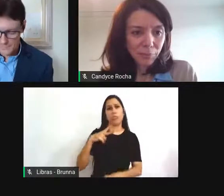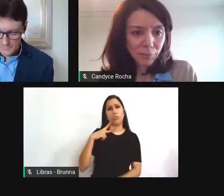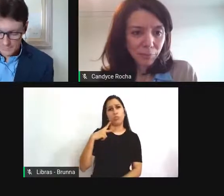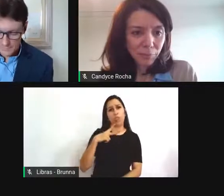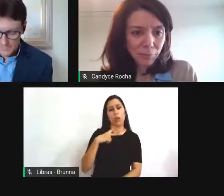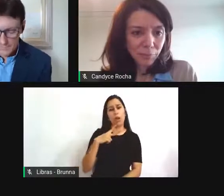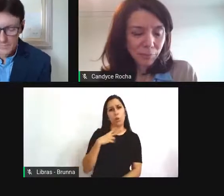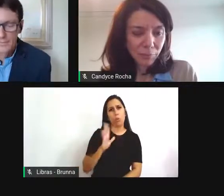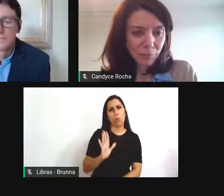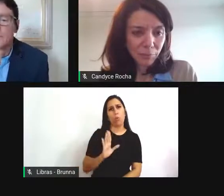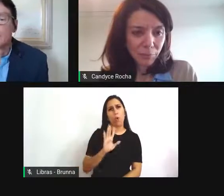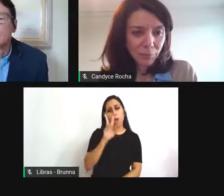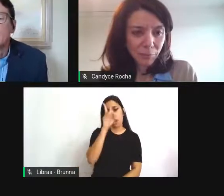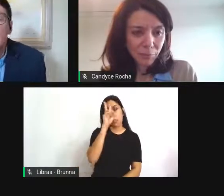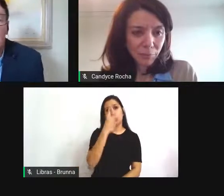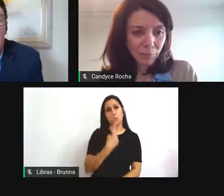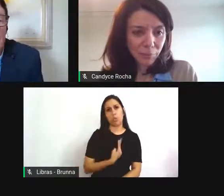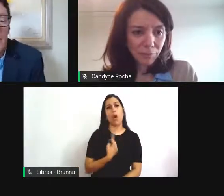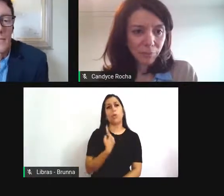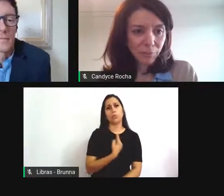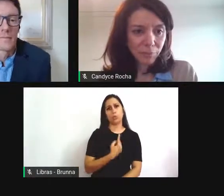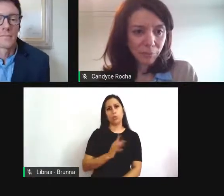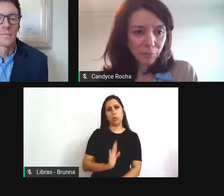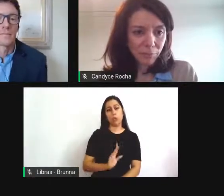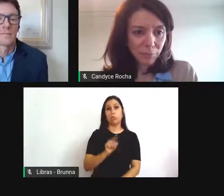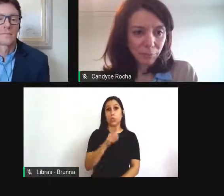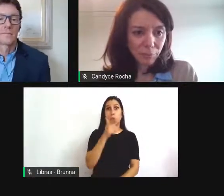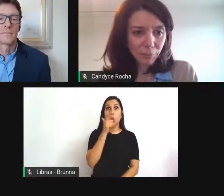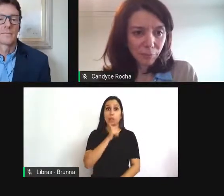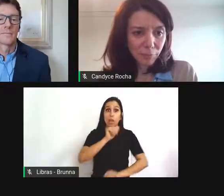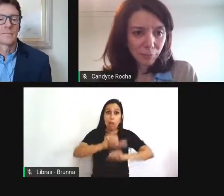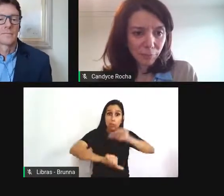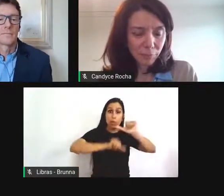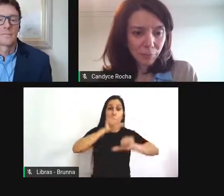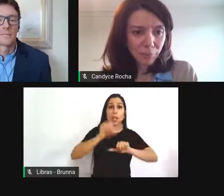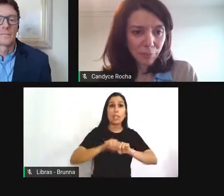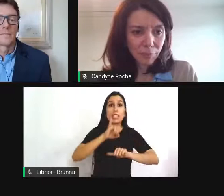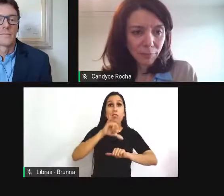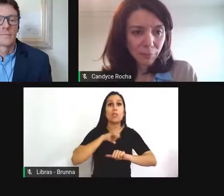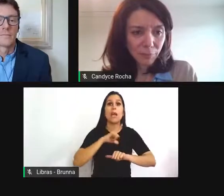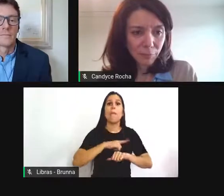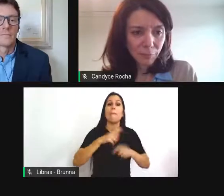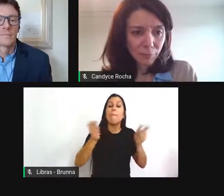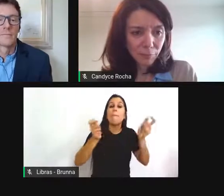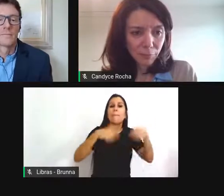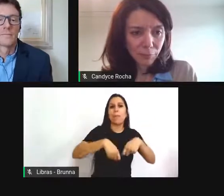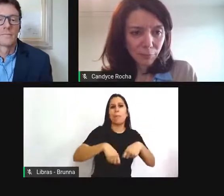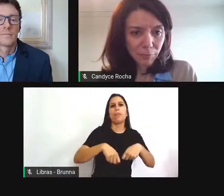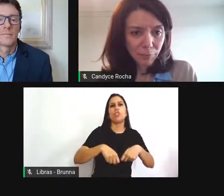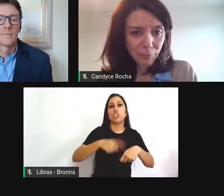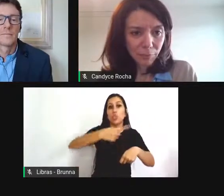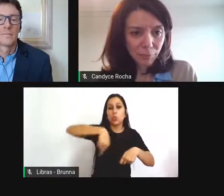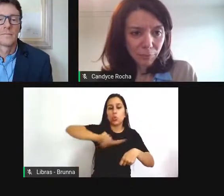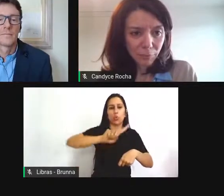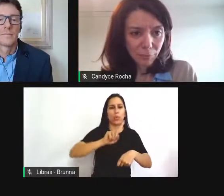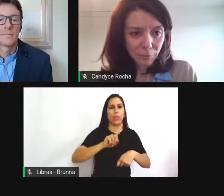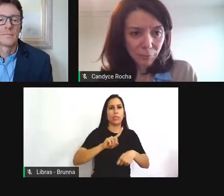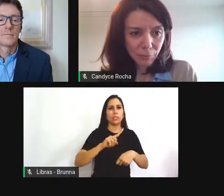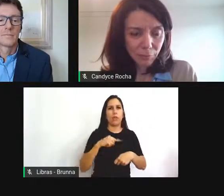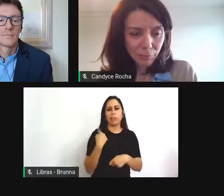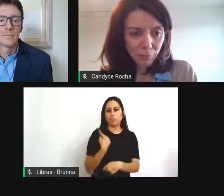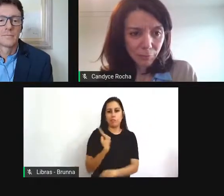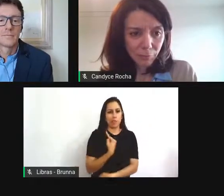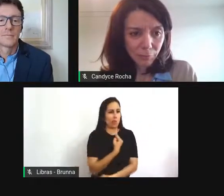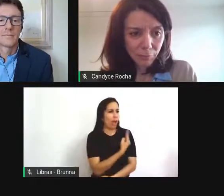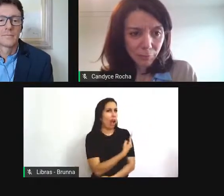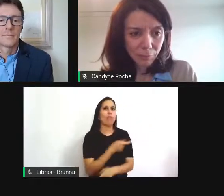conseguir ter um impacto social na medida em que você permitir o florescimento dessas escolhas individuais. Agora, depois que você faz